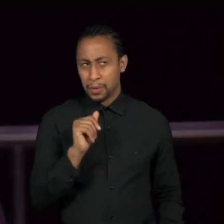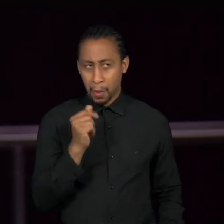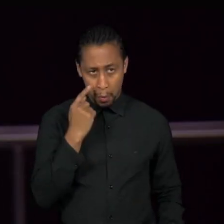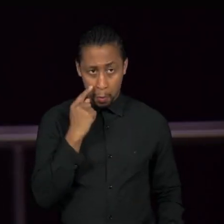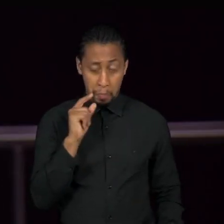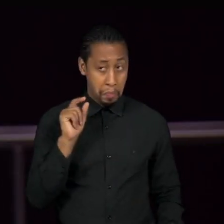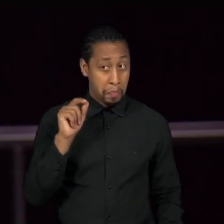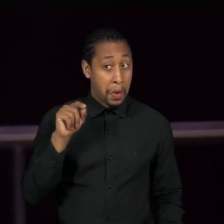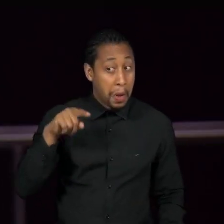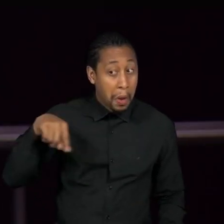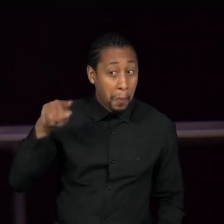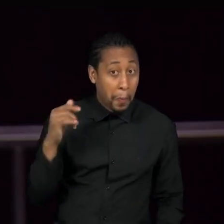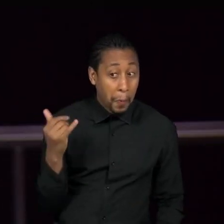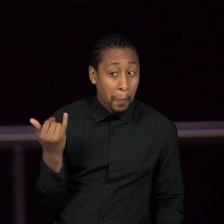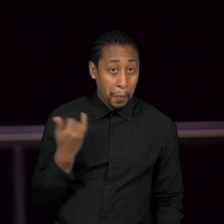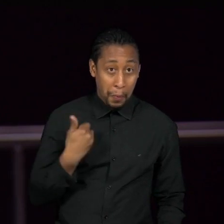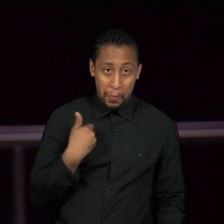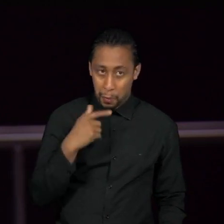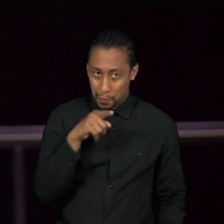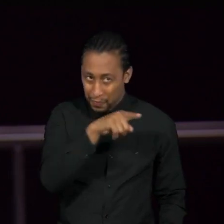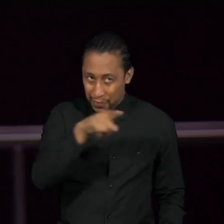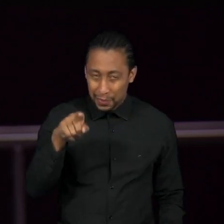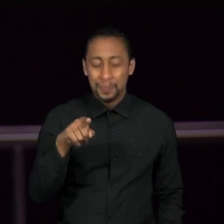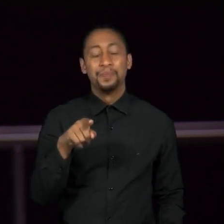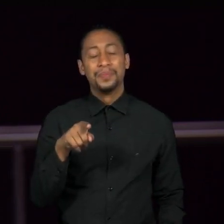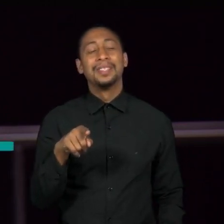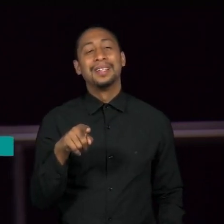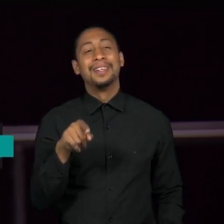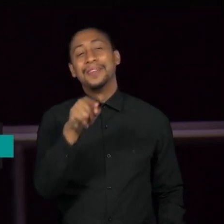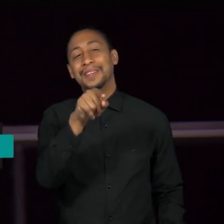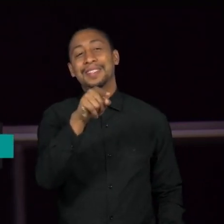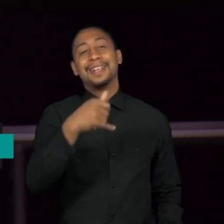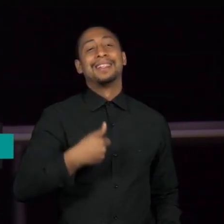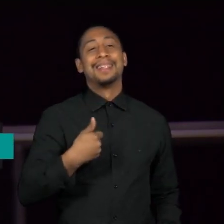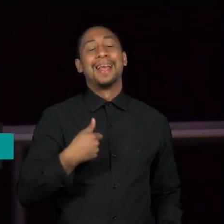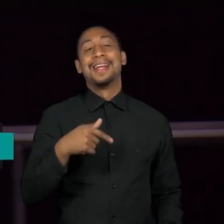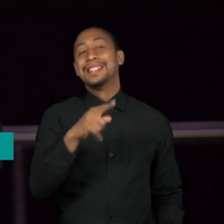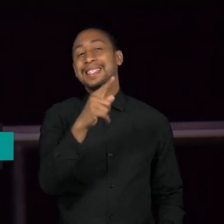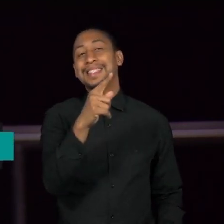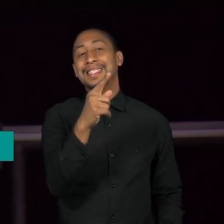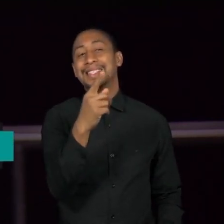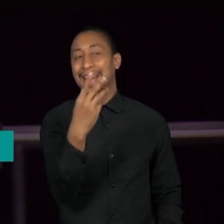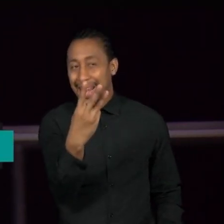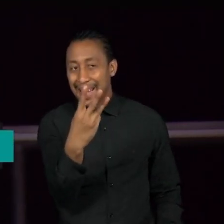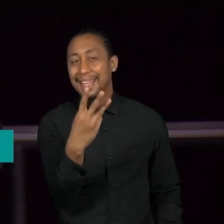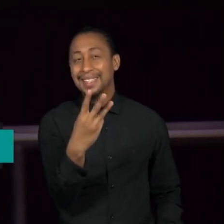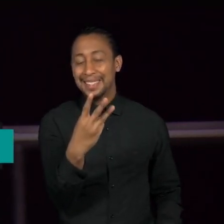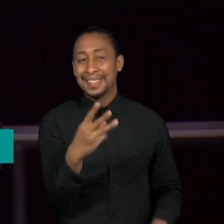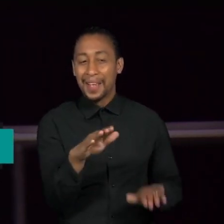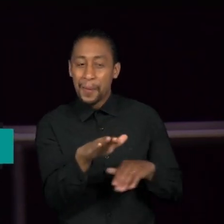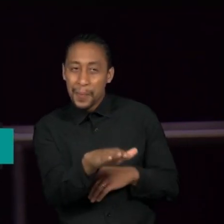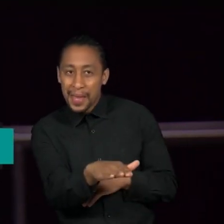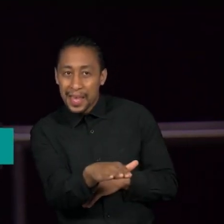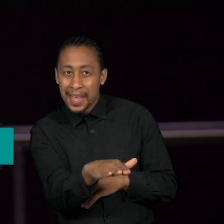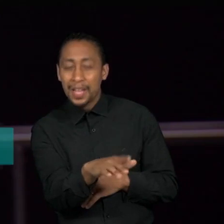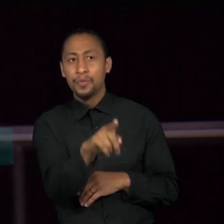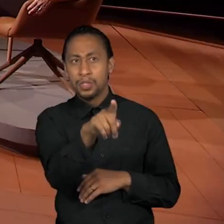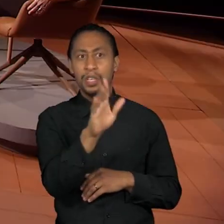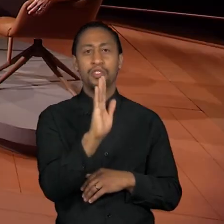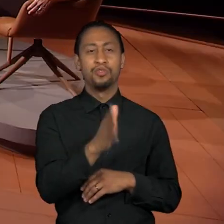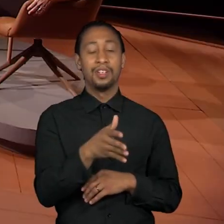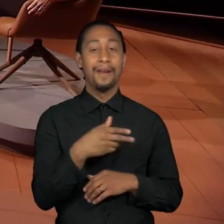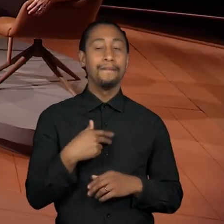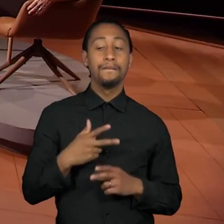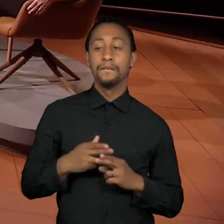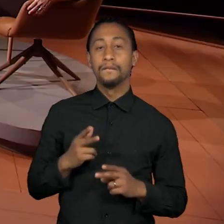falou que lá pelos 13 anos de idade você já era uma cinéfila assim, juramentada. Daquelas que até mentia a